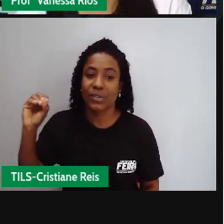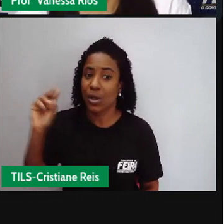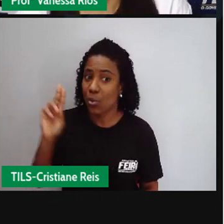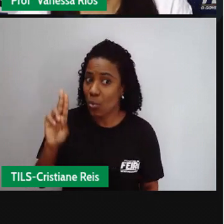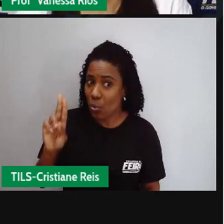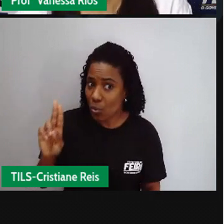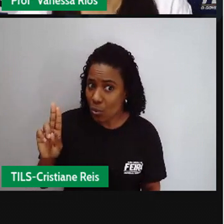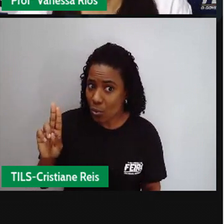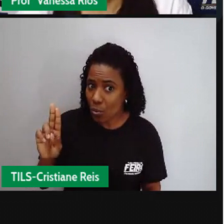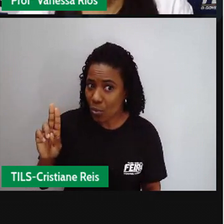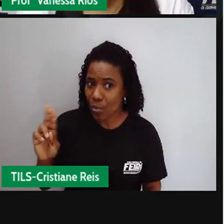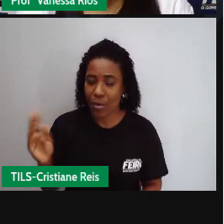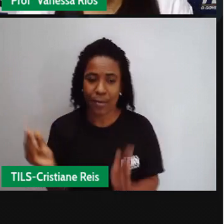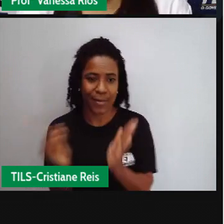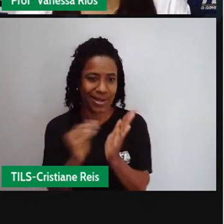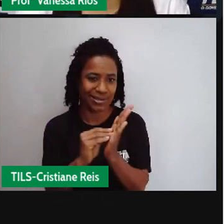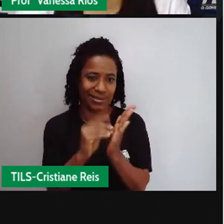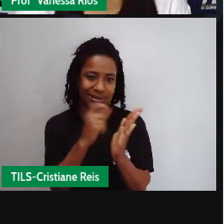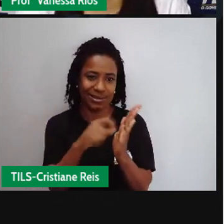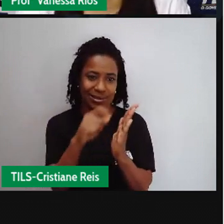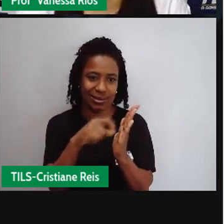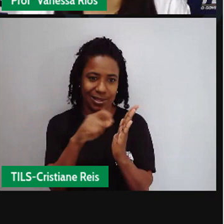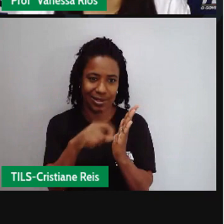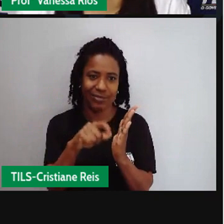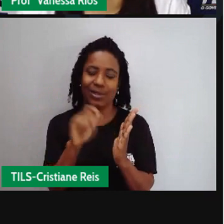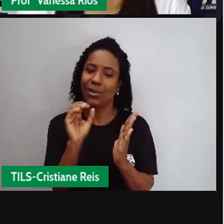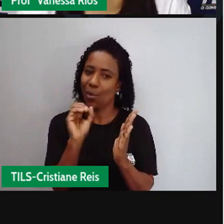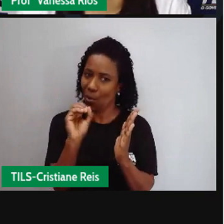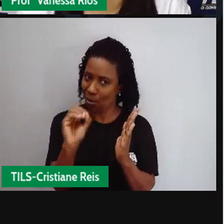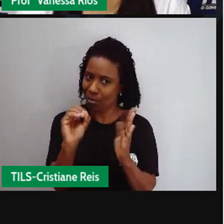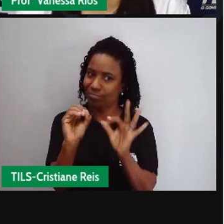aí com a letra O.